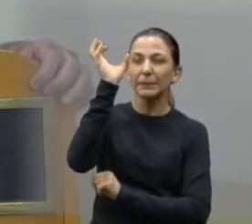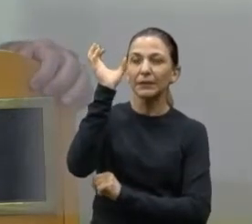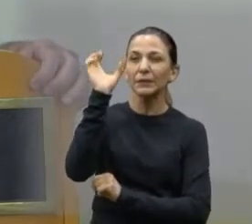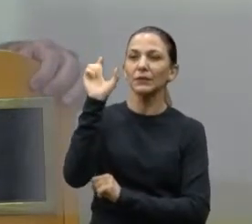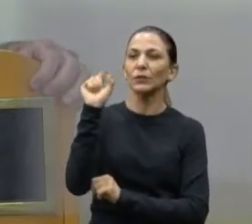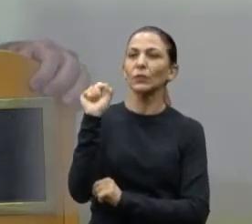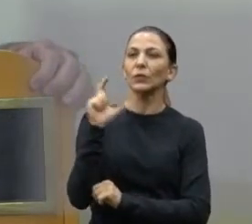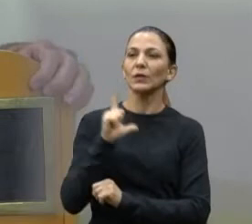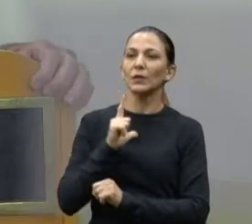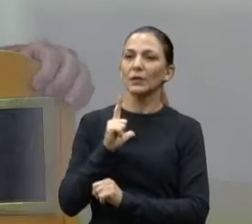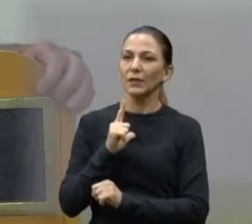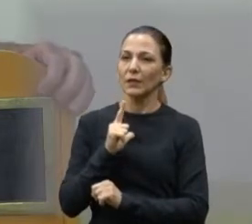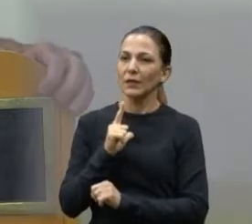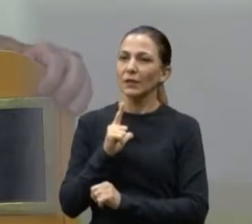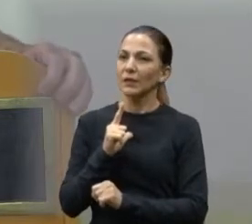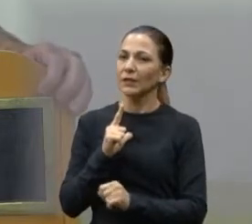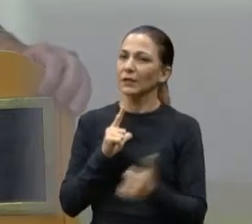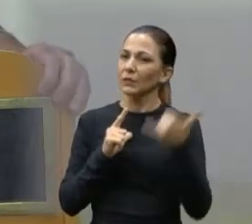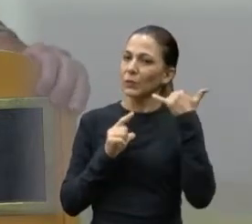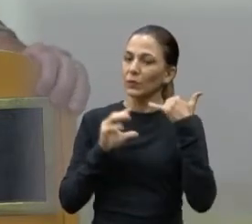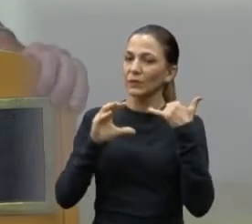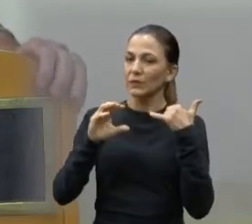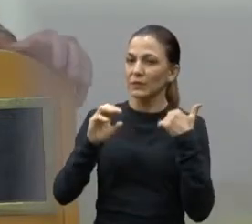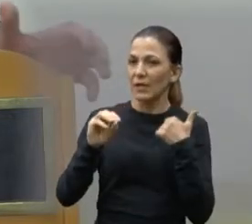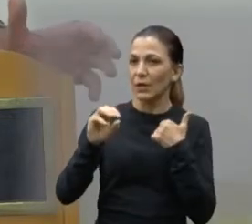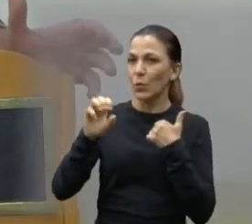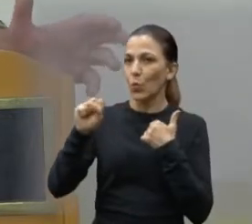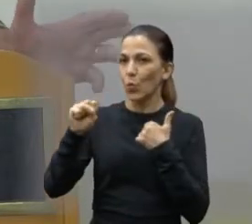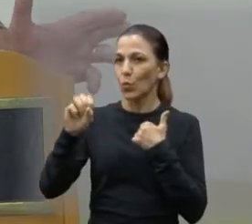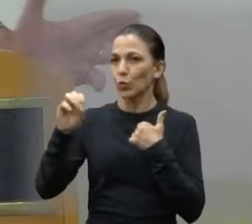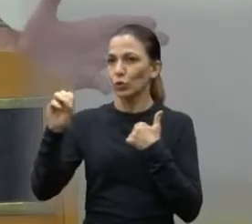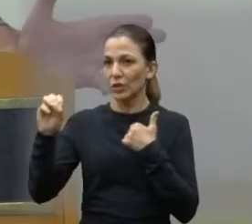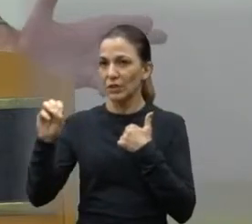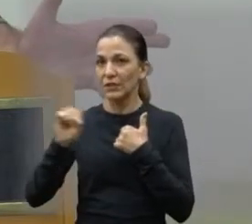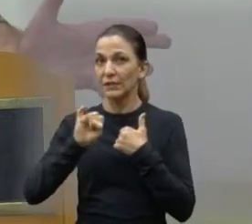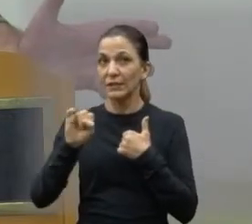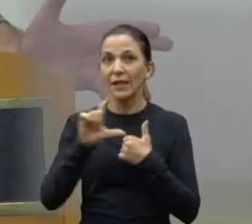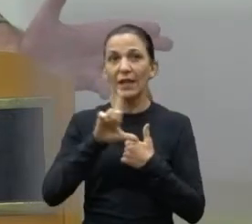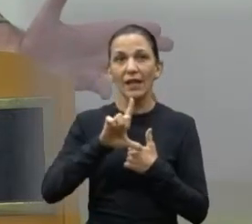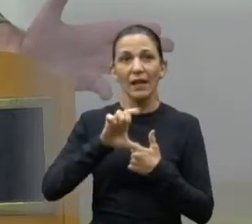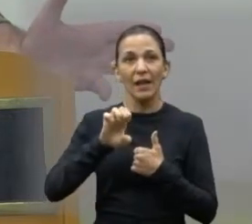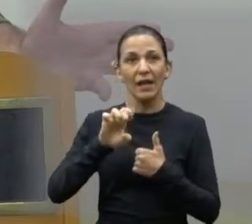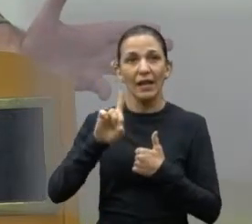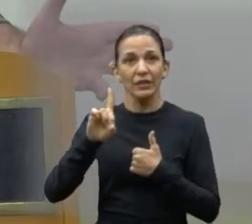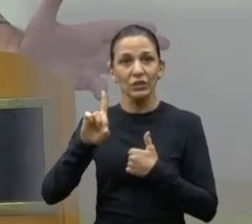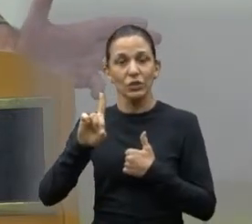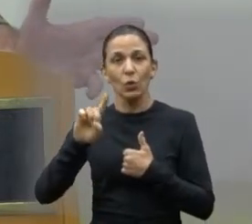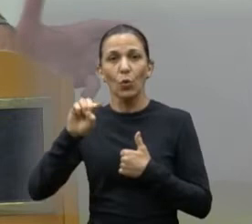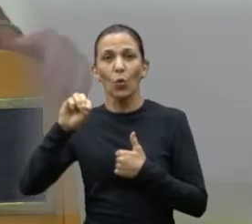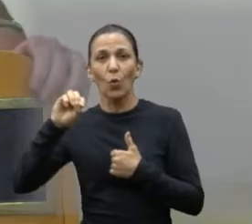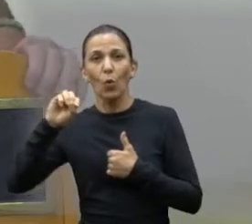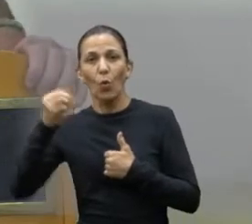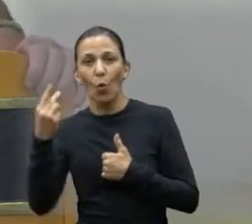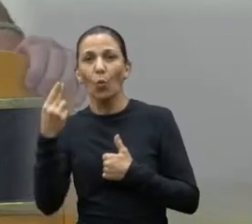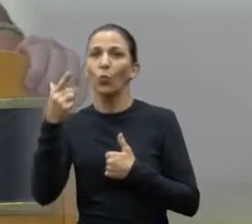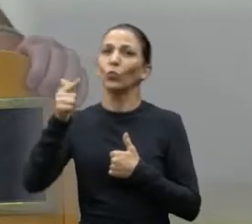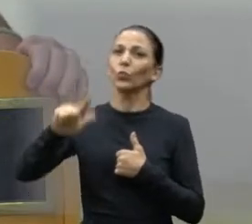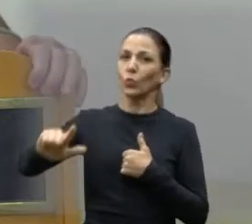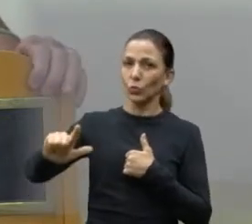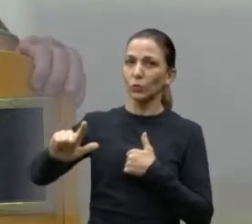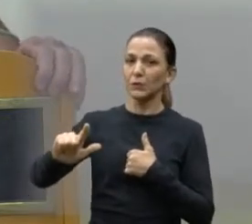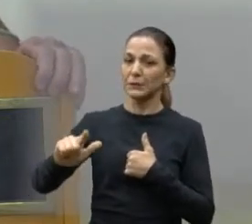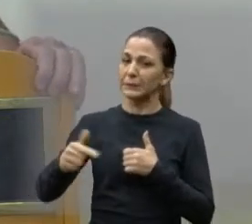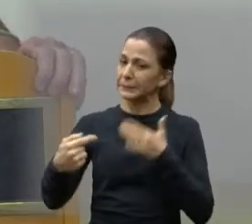aí a tendência do 0800 ela pergunta se é led sem incandescente ela é complicado eles